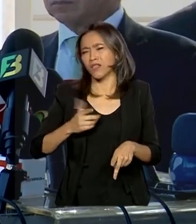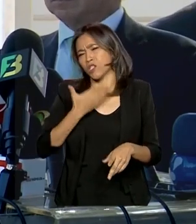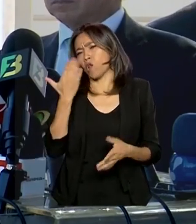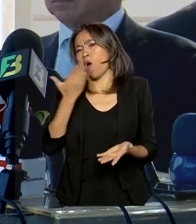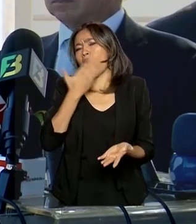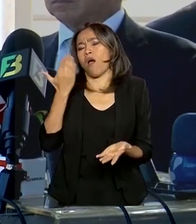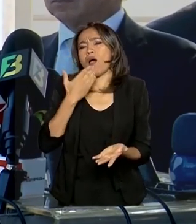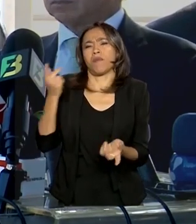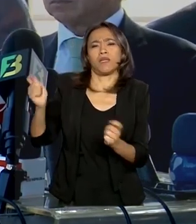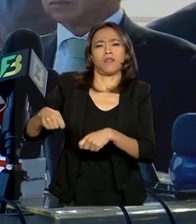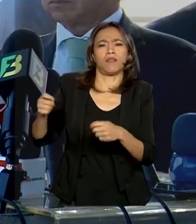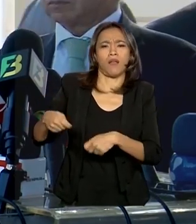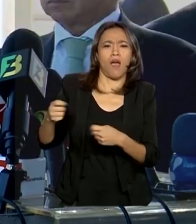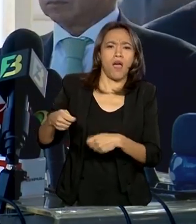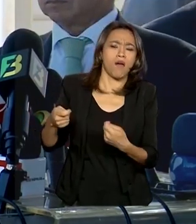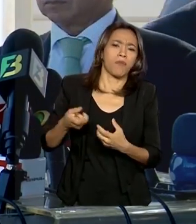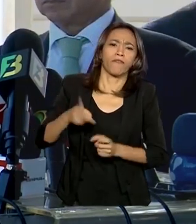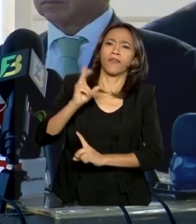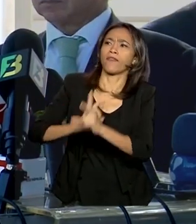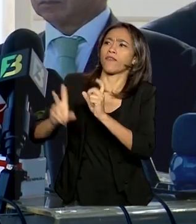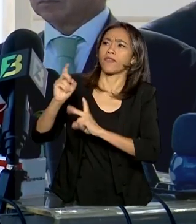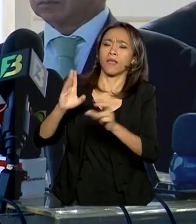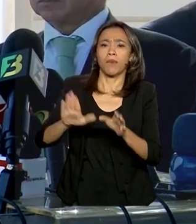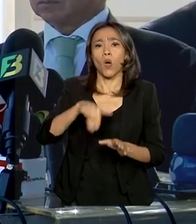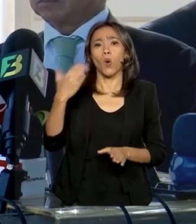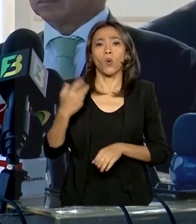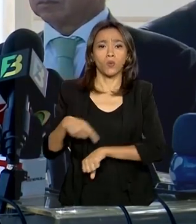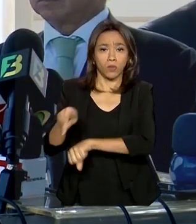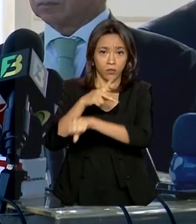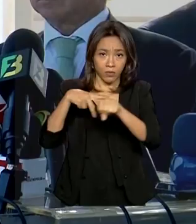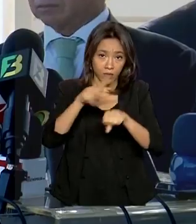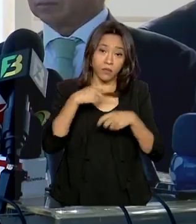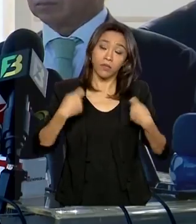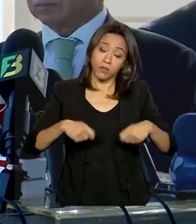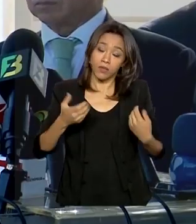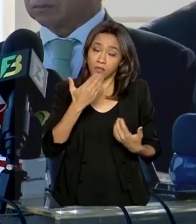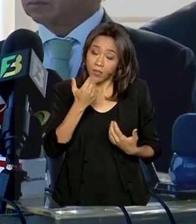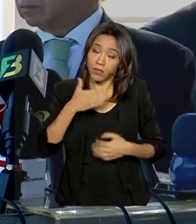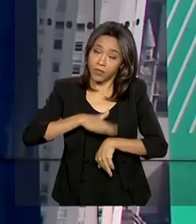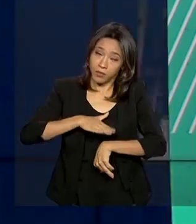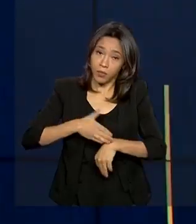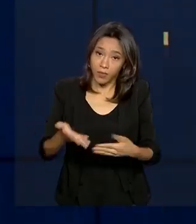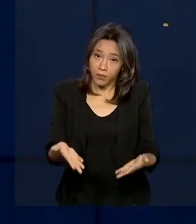ajudar na balança comercial e nos países importadores que precisam de alimento nesse